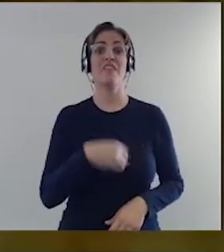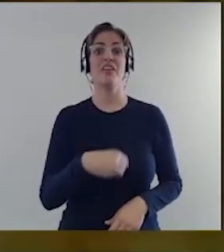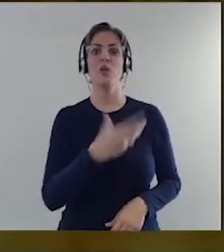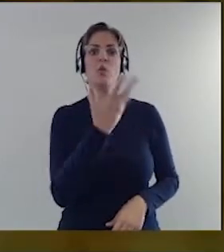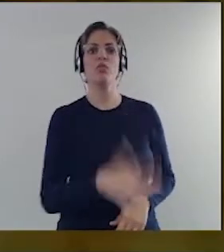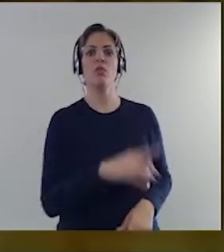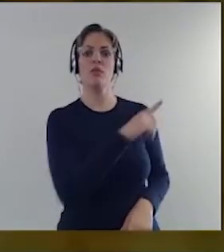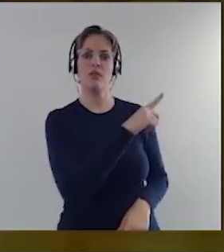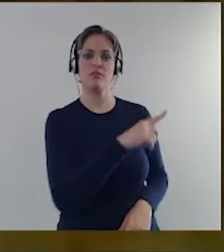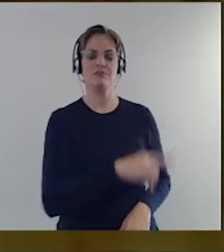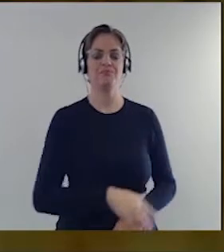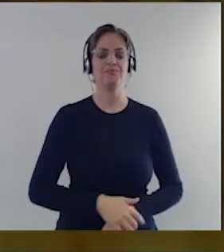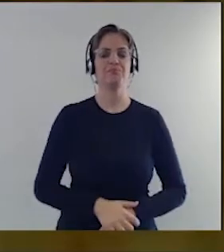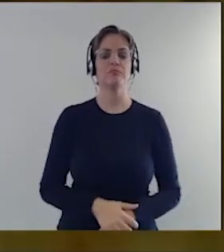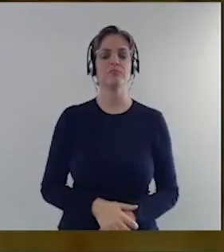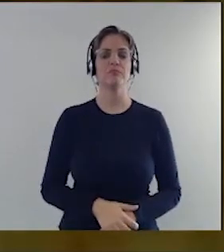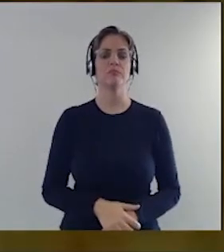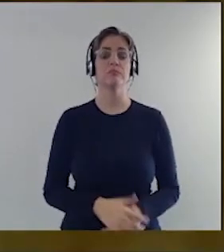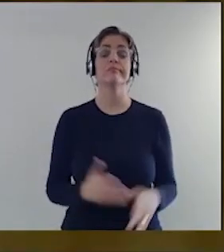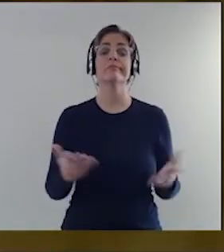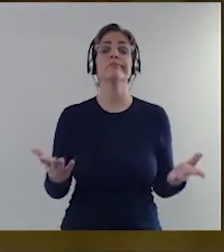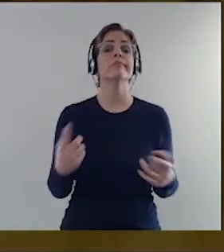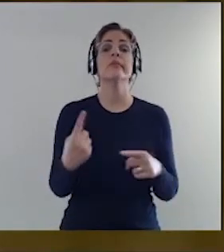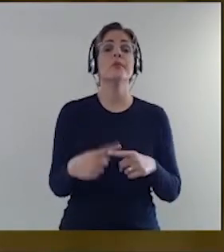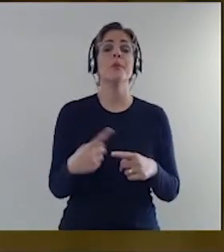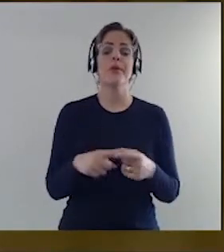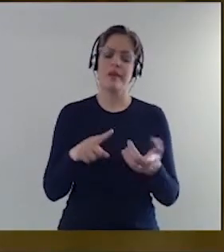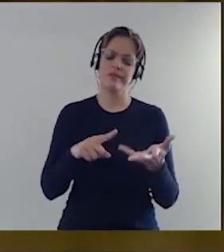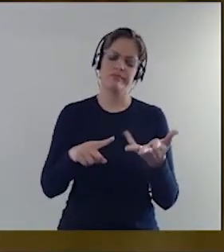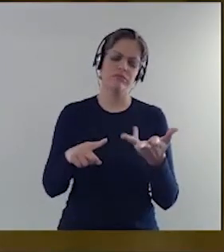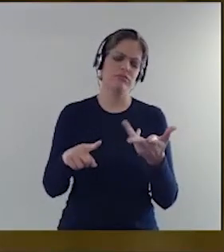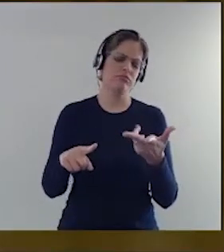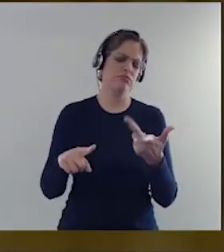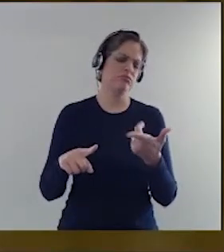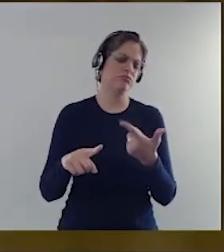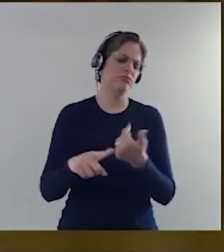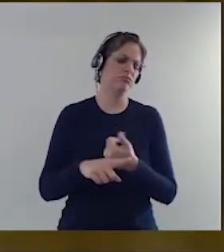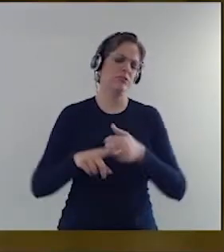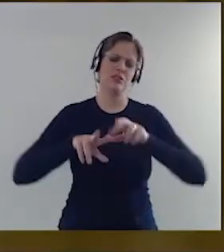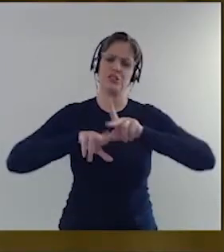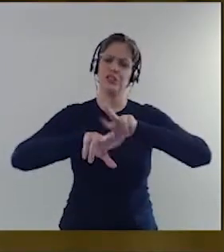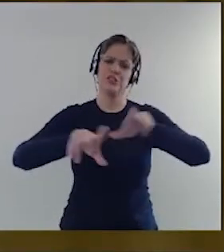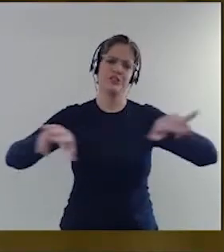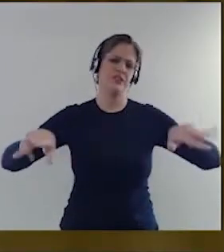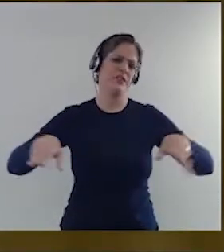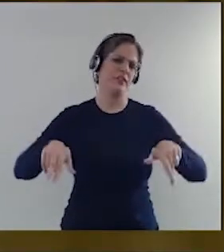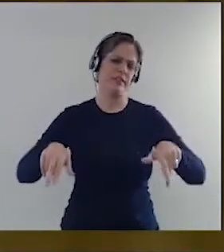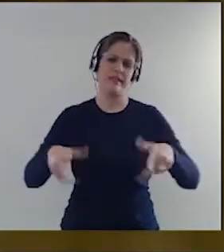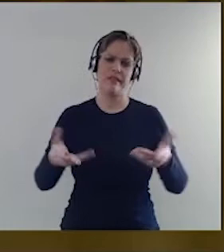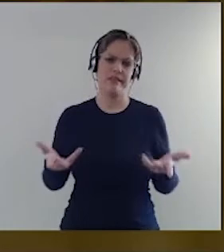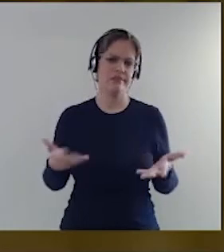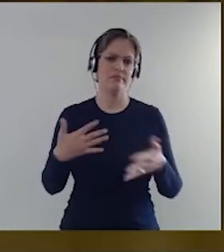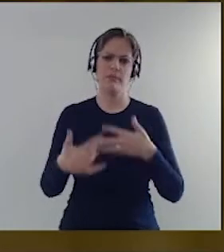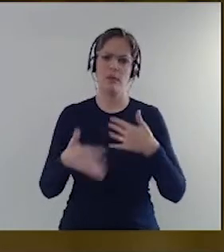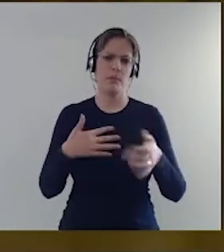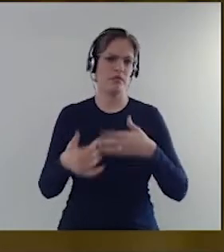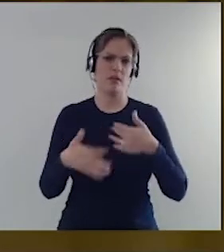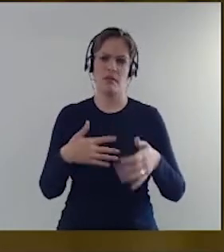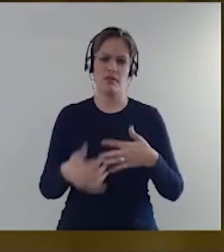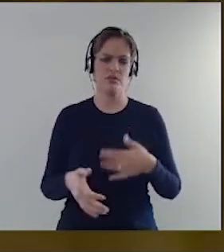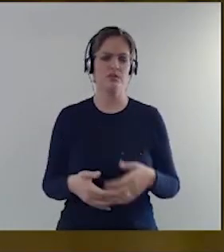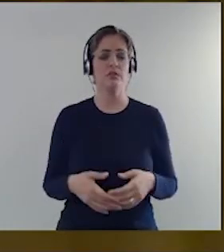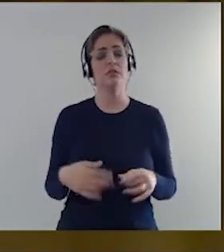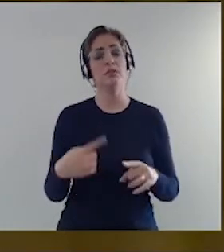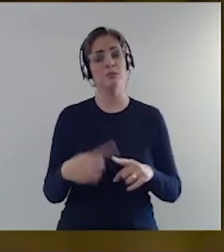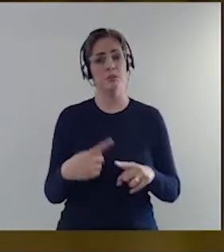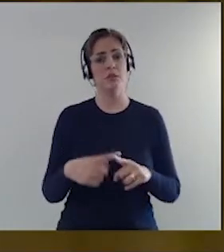o alienado. Na prática, os motivos são os mais diversos e não vem ao caso, na realidade, porque,